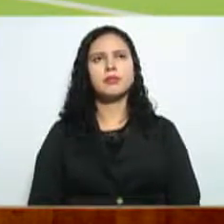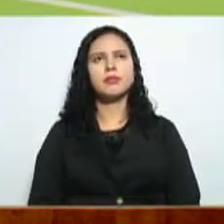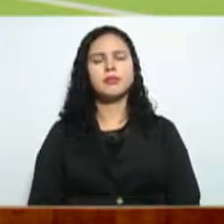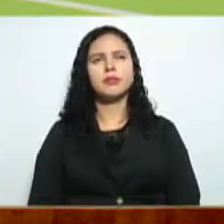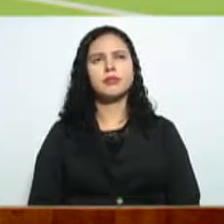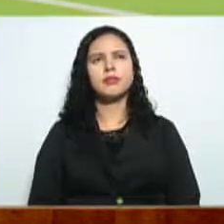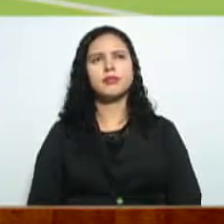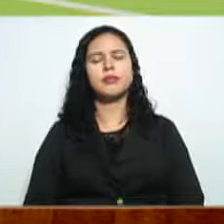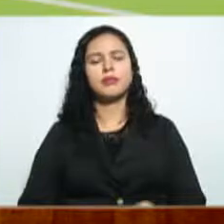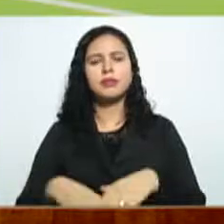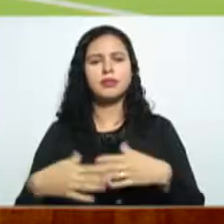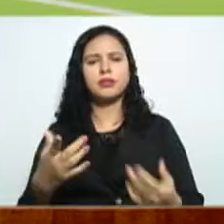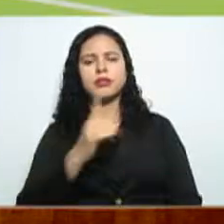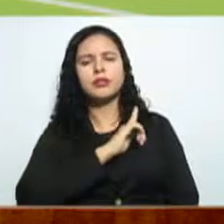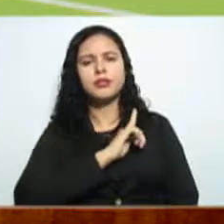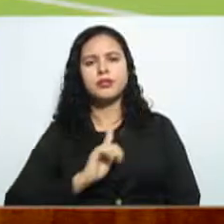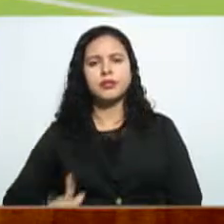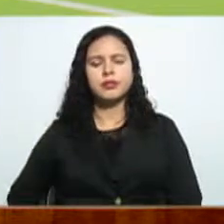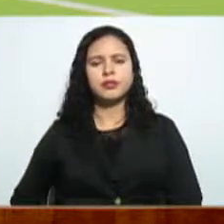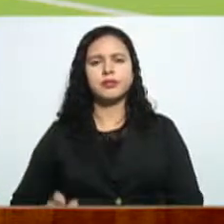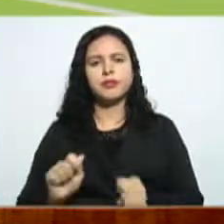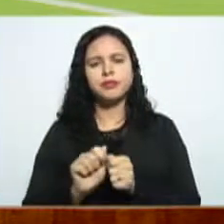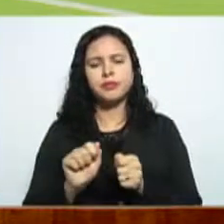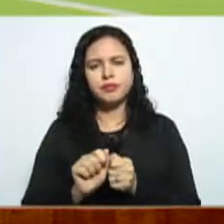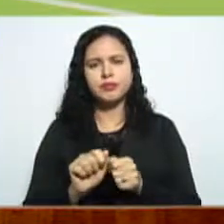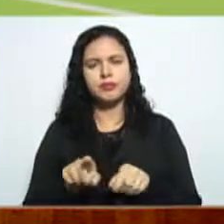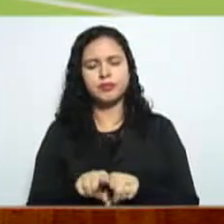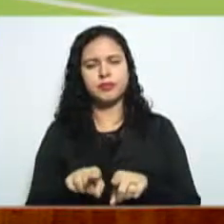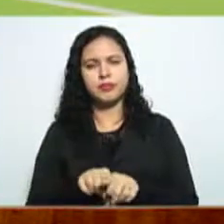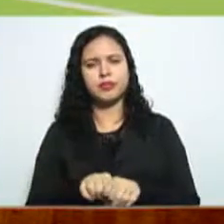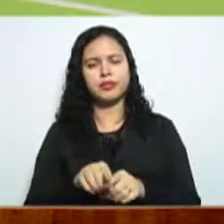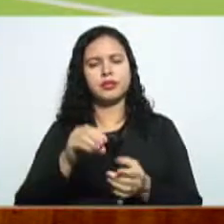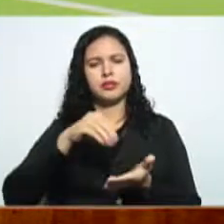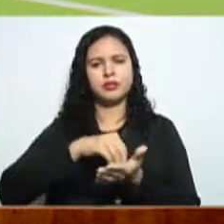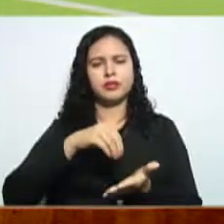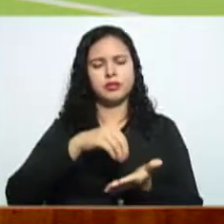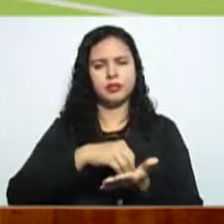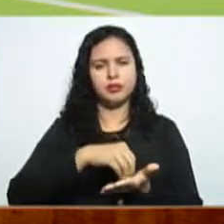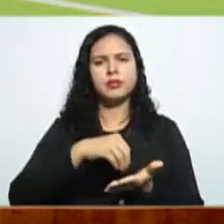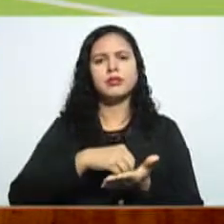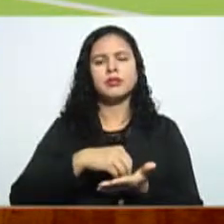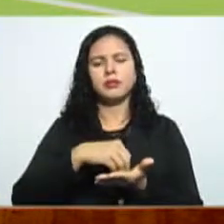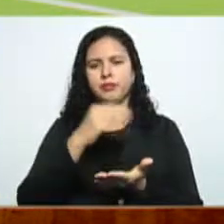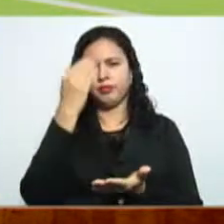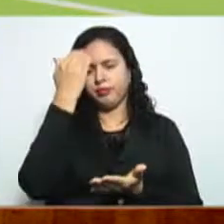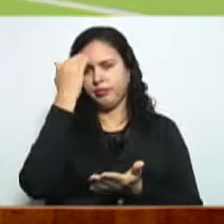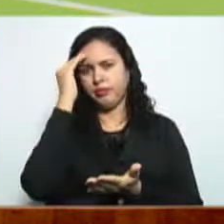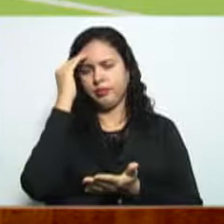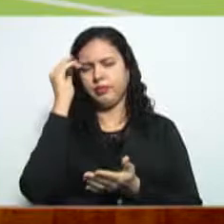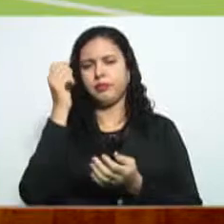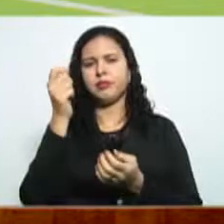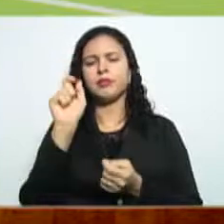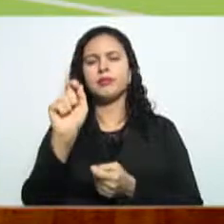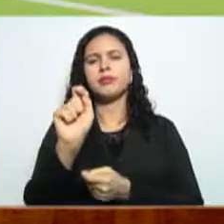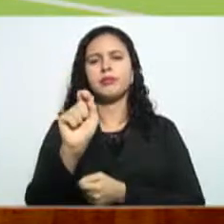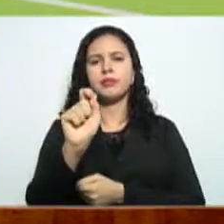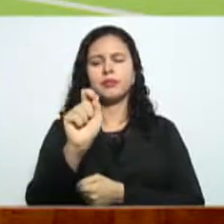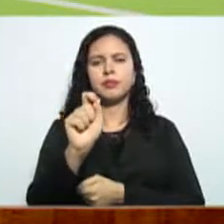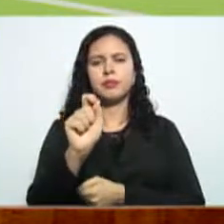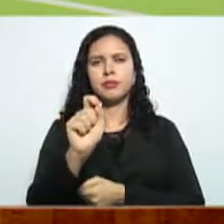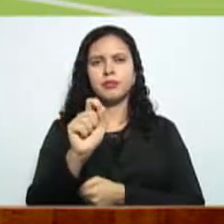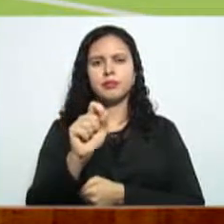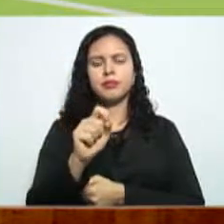governo não faz. E nisso a gente pode também entender, quando se fala,